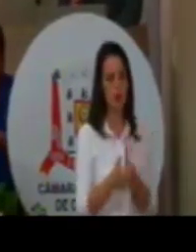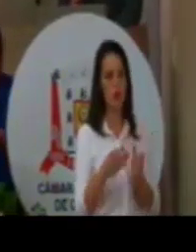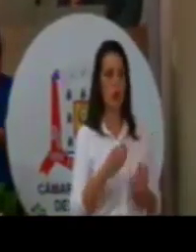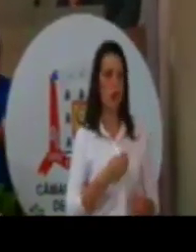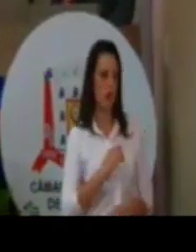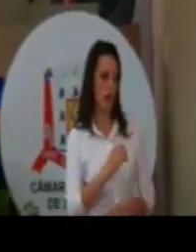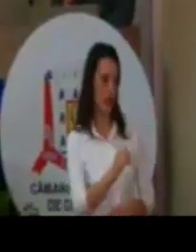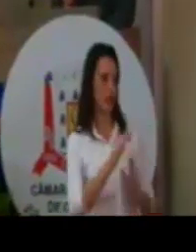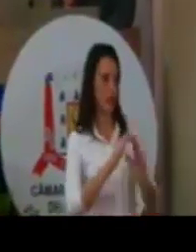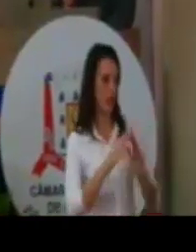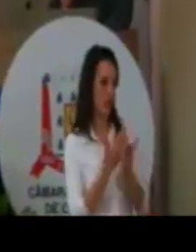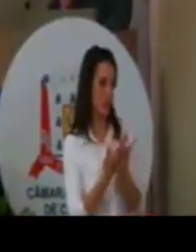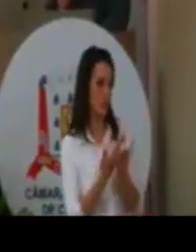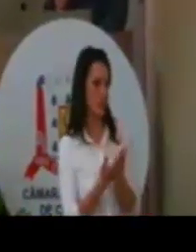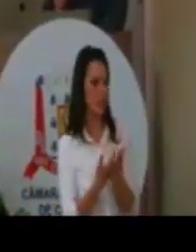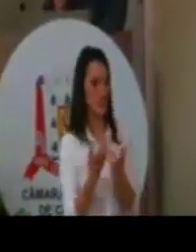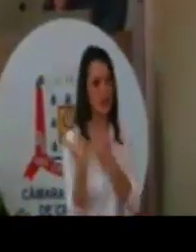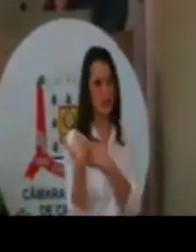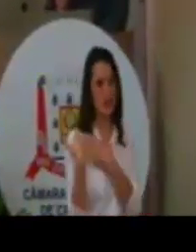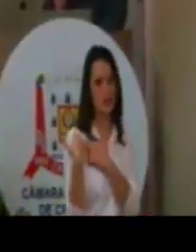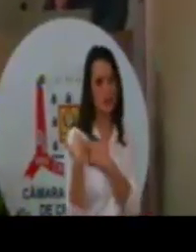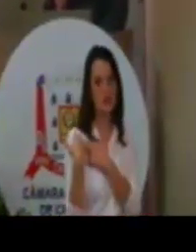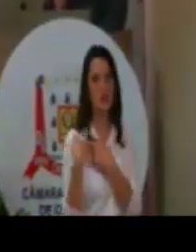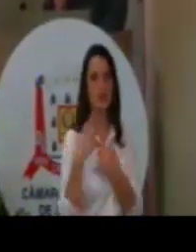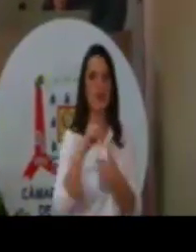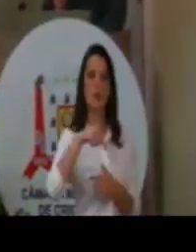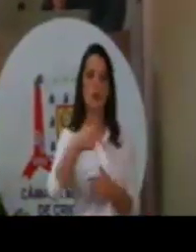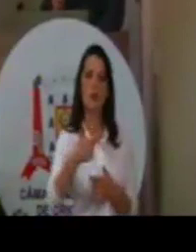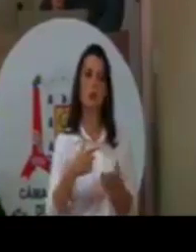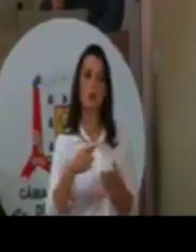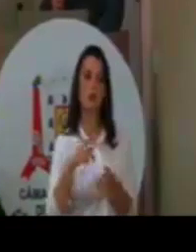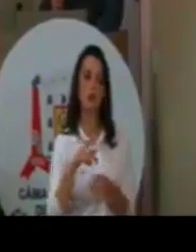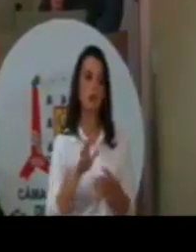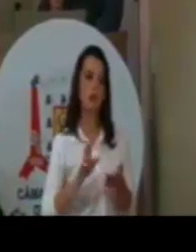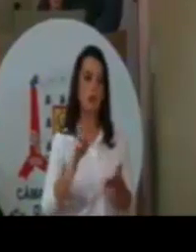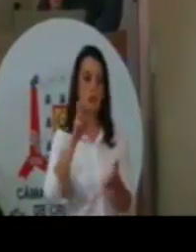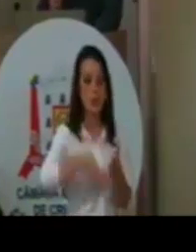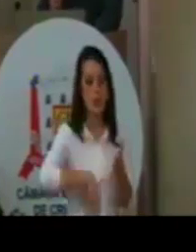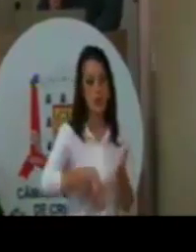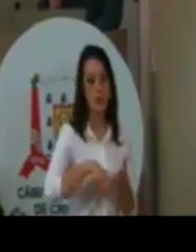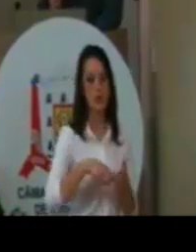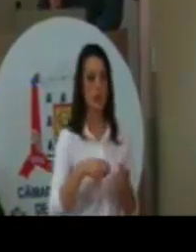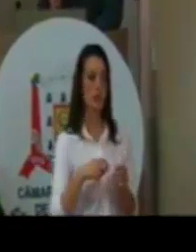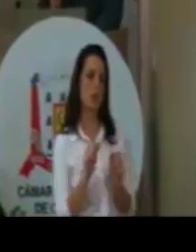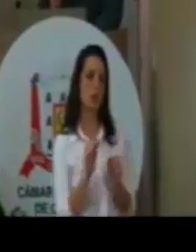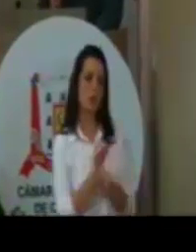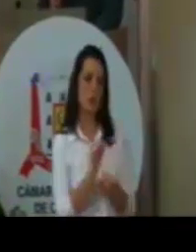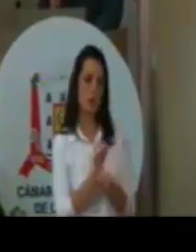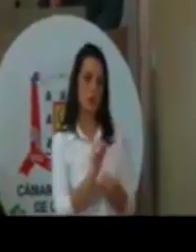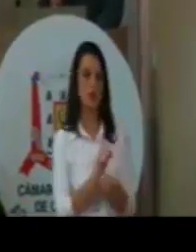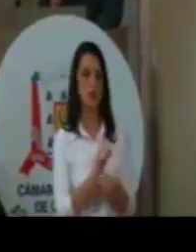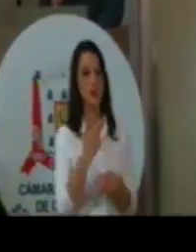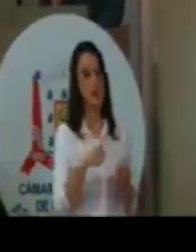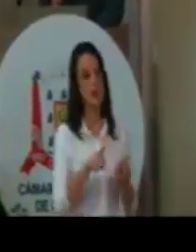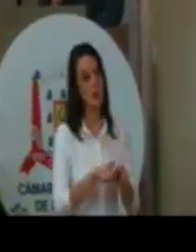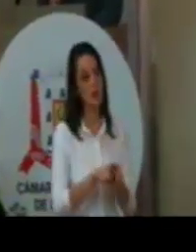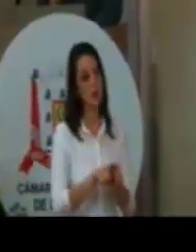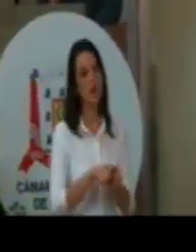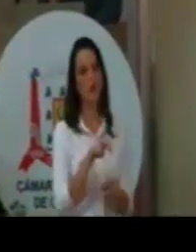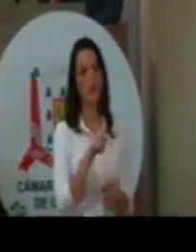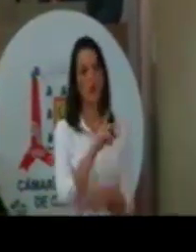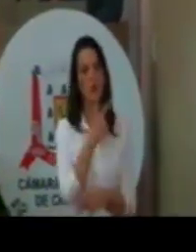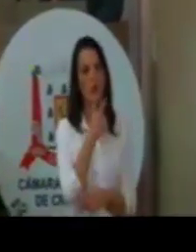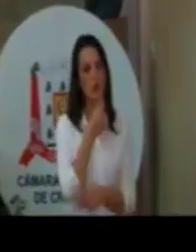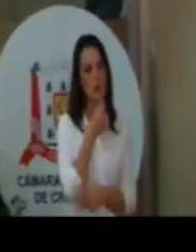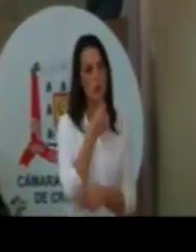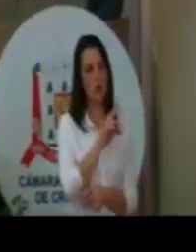coordenadora pedagógica da escola. Este cargo será preenchido após concurso público específico. Também está no conselho escolar